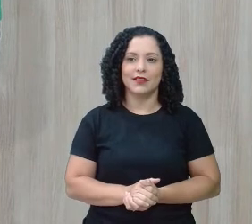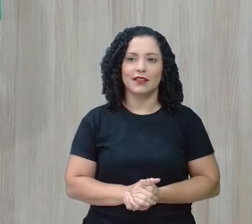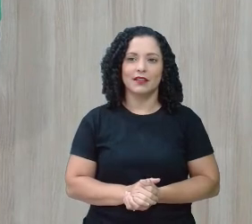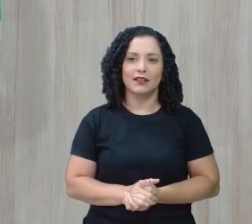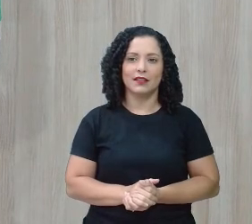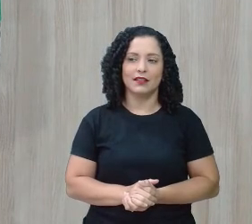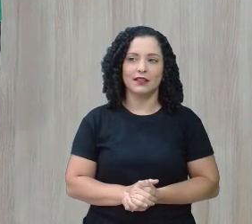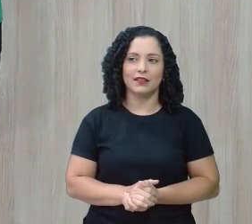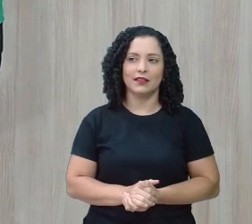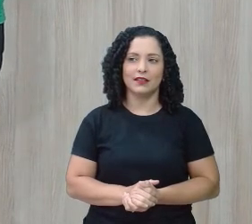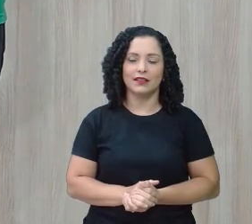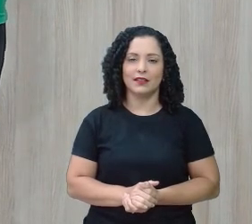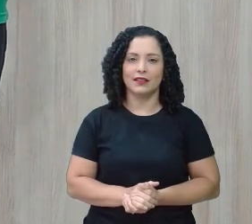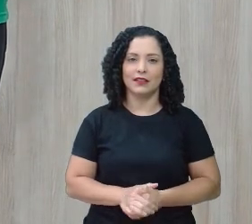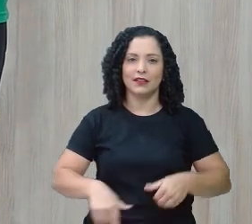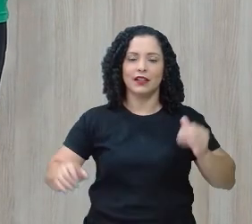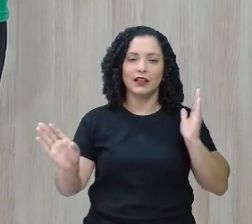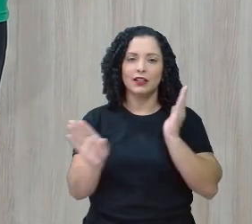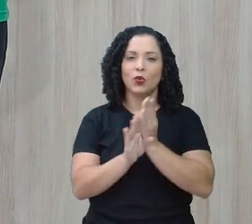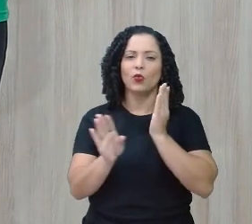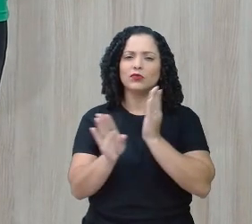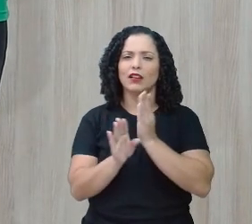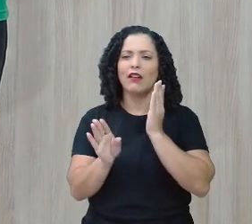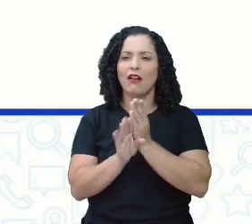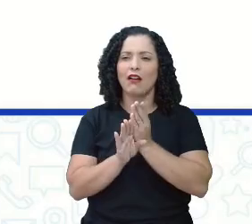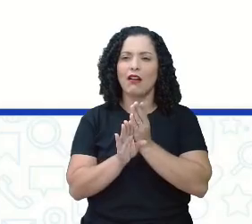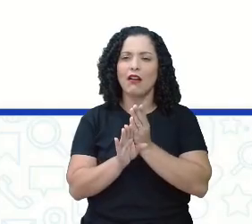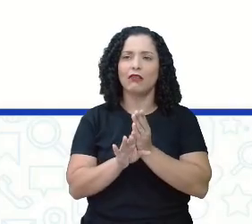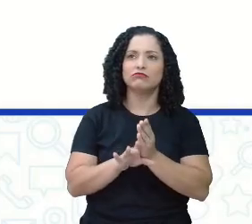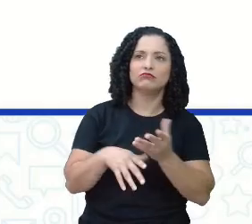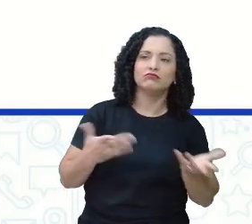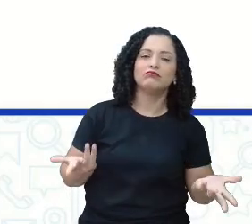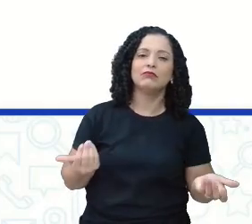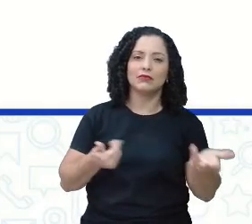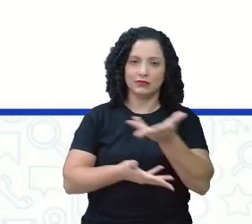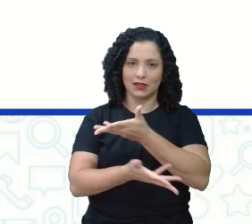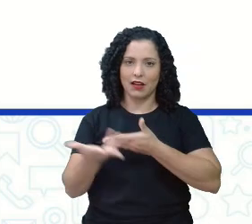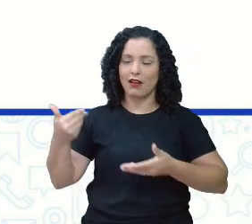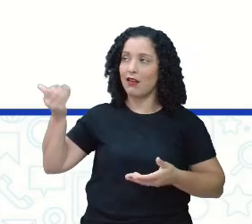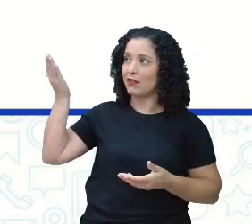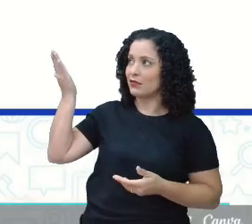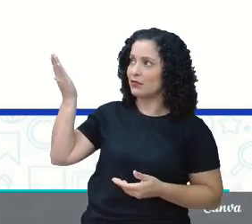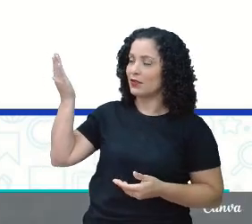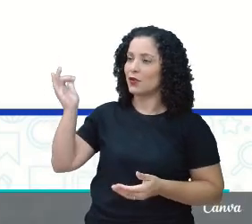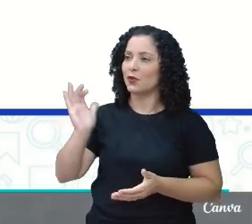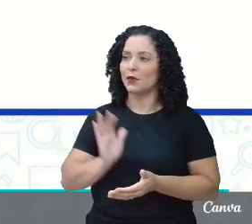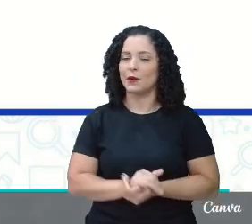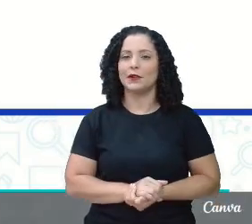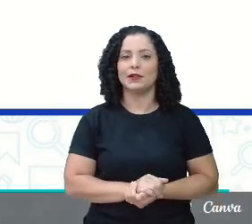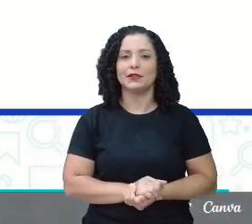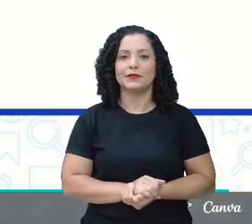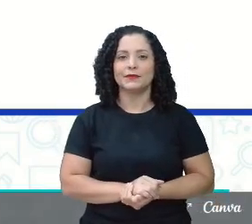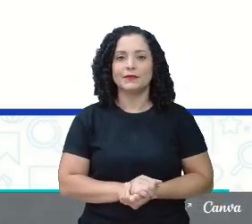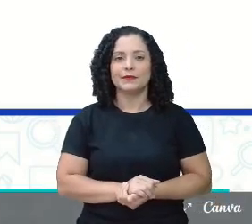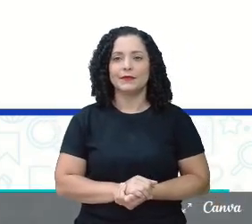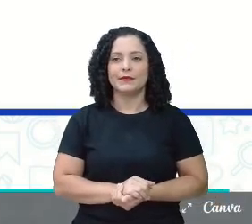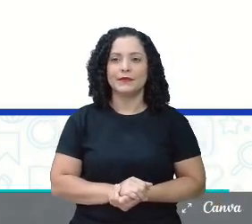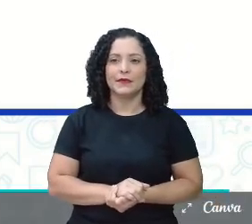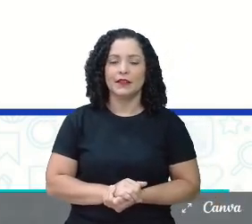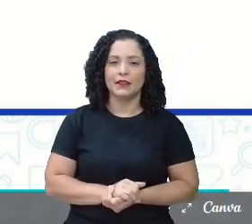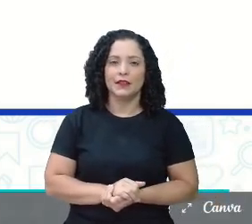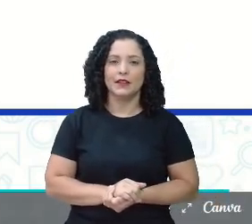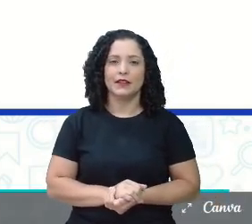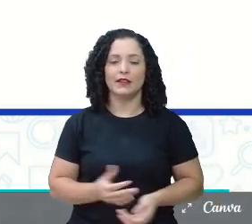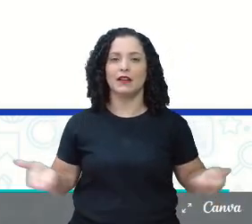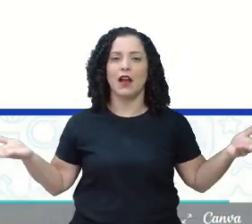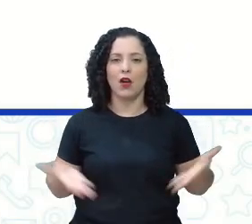Para a gente encontrar aqui essa relação, tá bom? Então, vou dar uma olhadinha aqui como é que está no chat